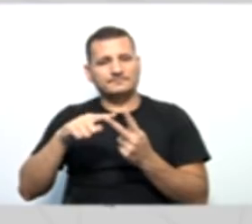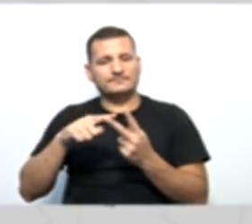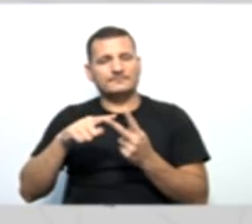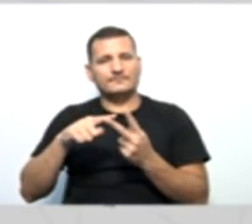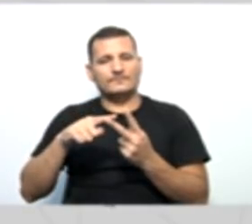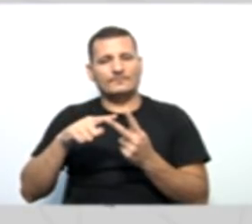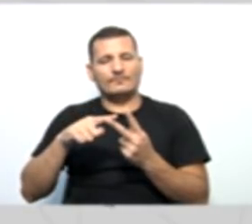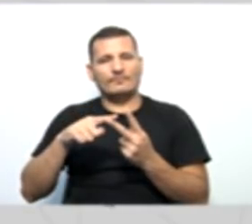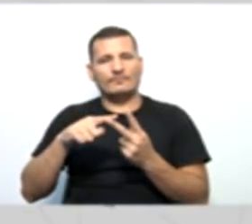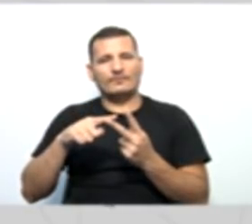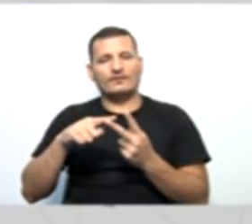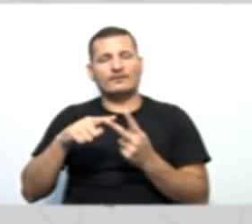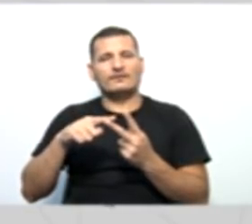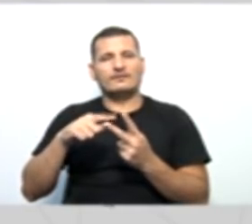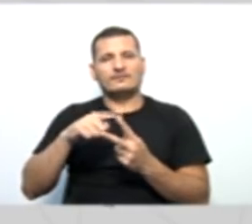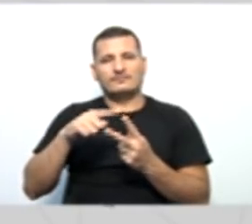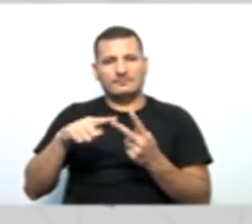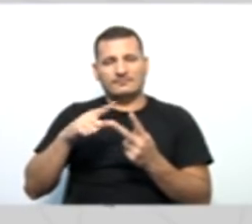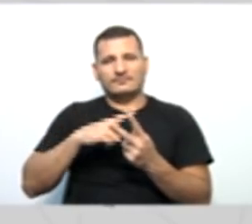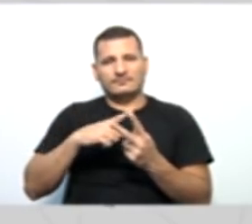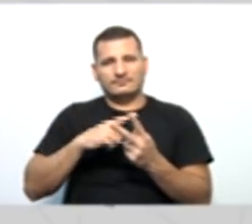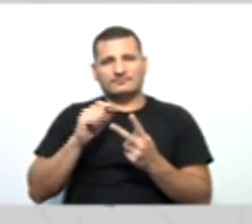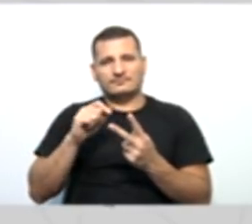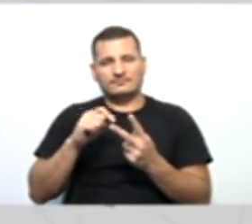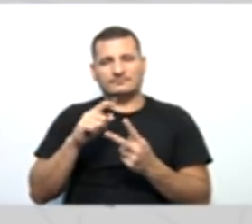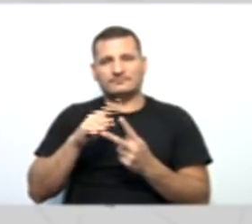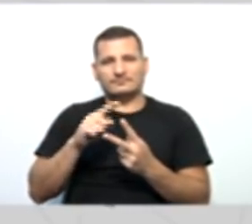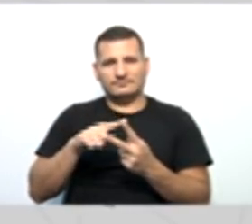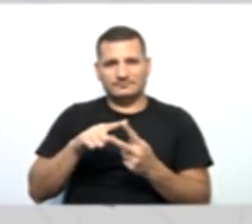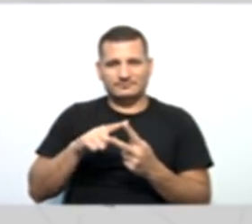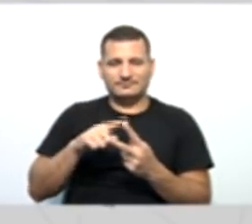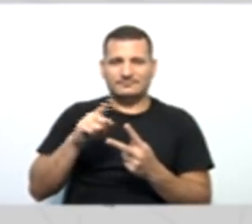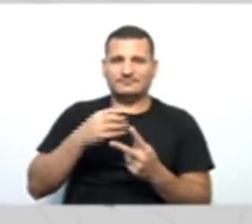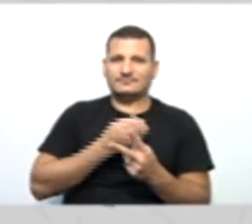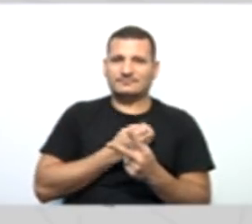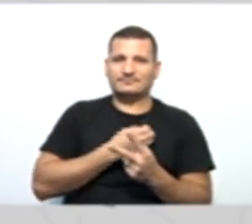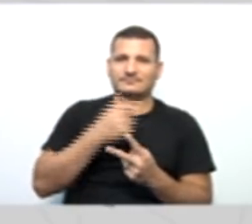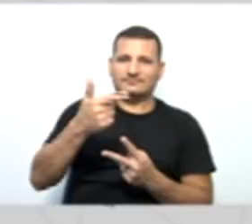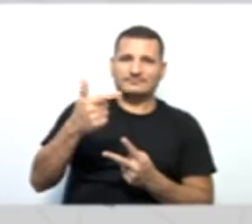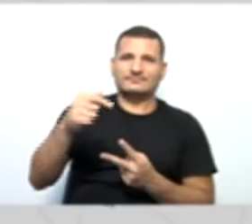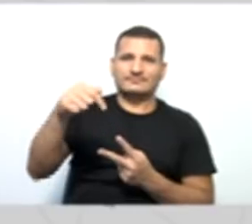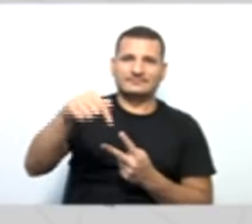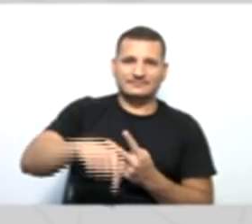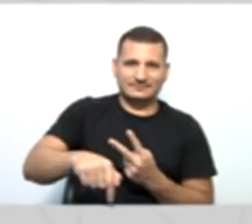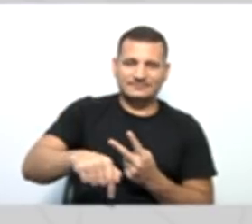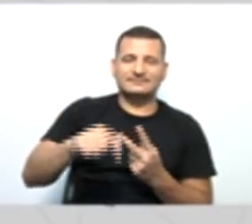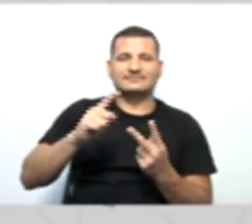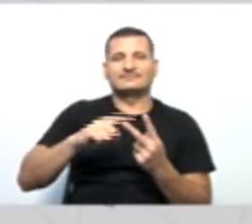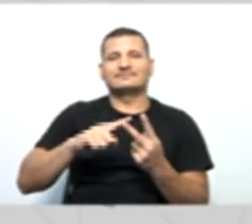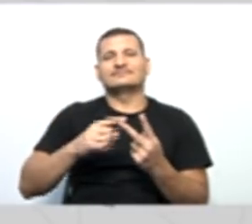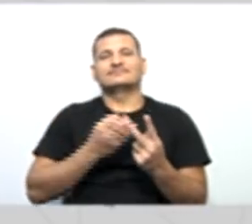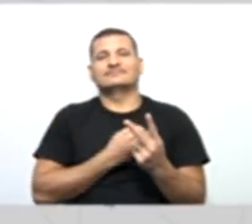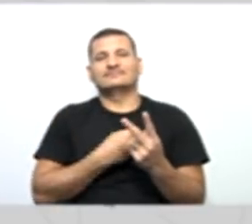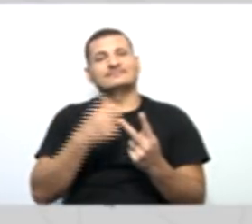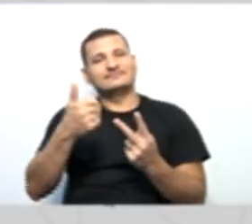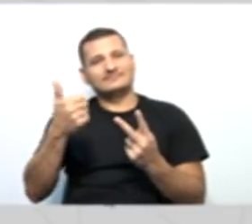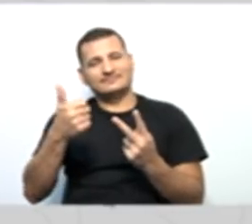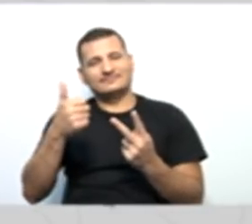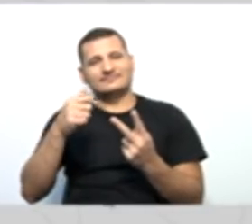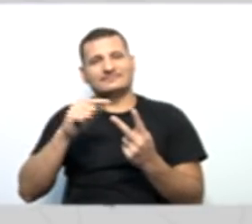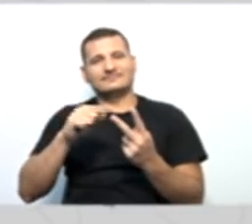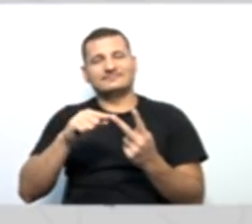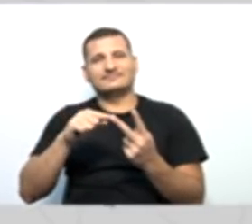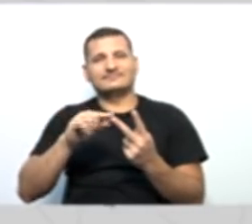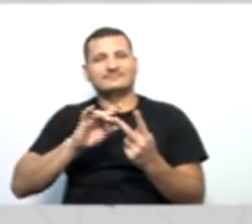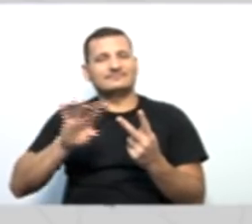como se fala? De botões. Um para o 2, que aí coloca mais água, desce mais água, e um botãozinho para o 1, que é só para o